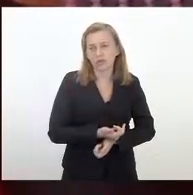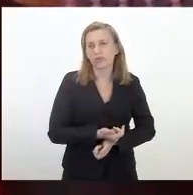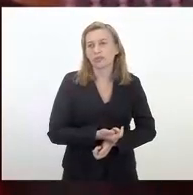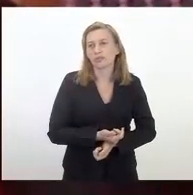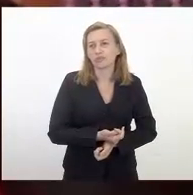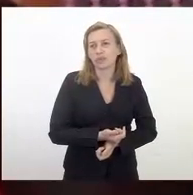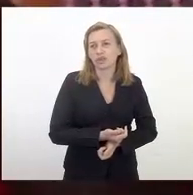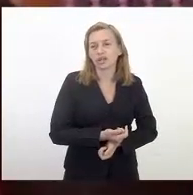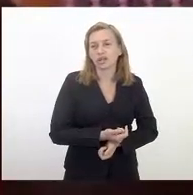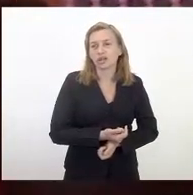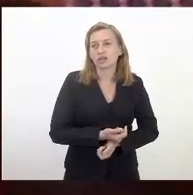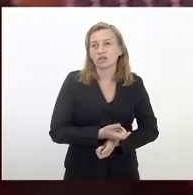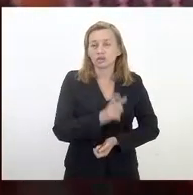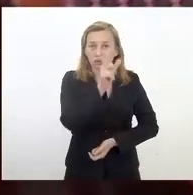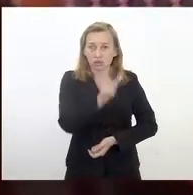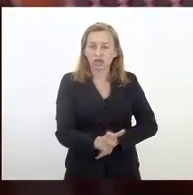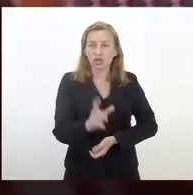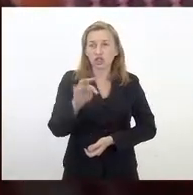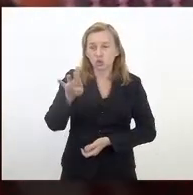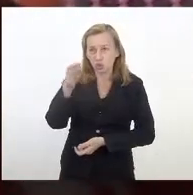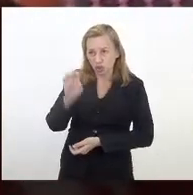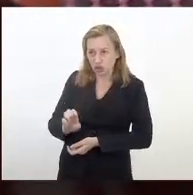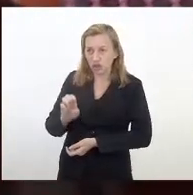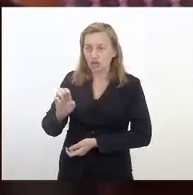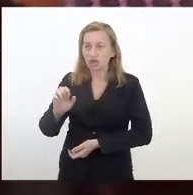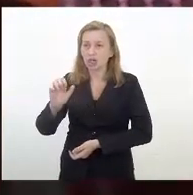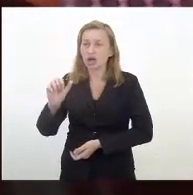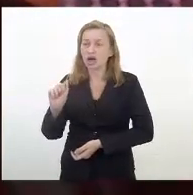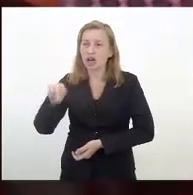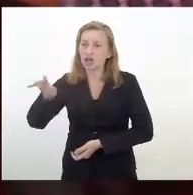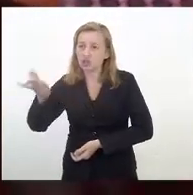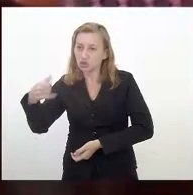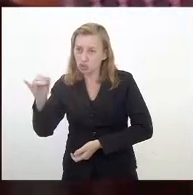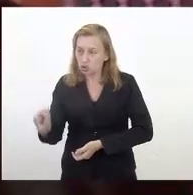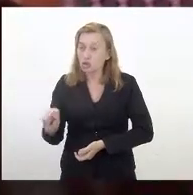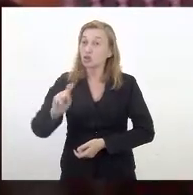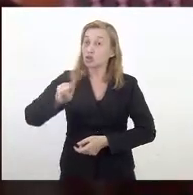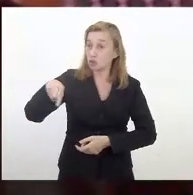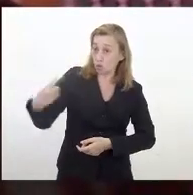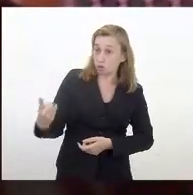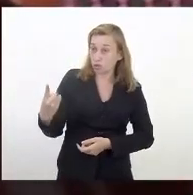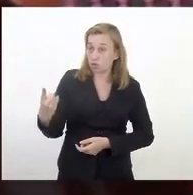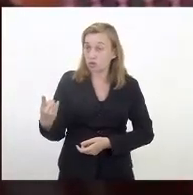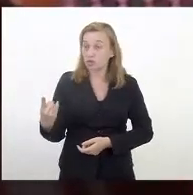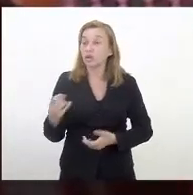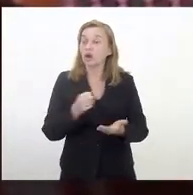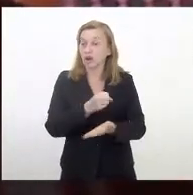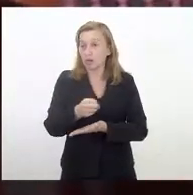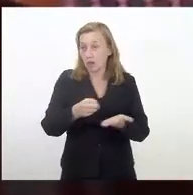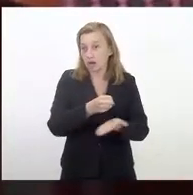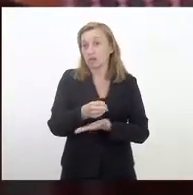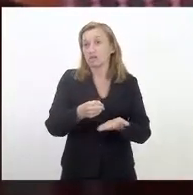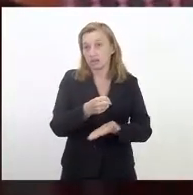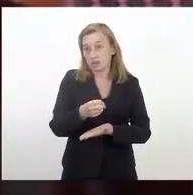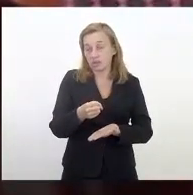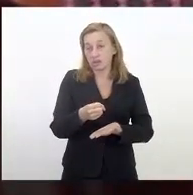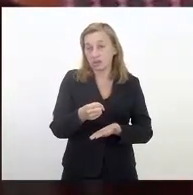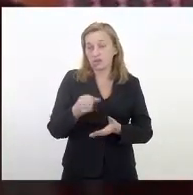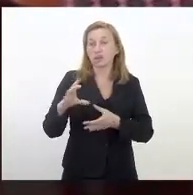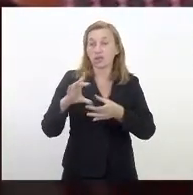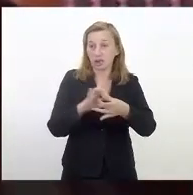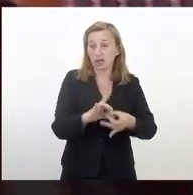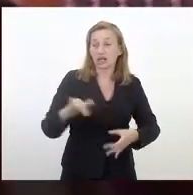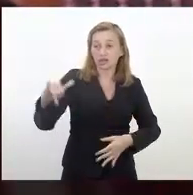caso da figura de Stuart Angel e tantos outros muito atrelada essa base de